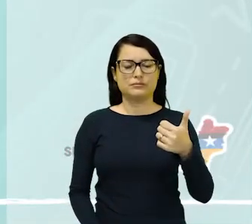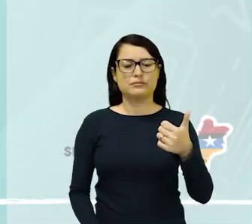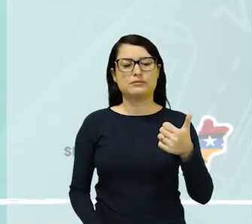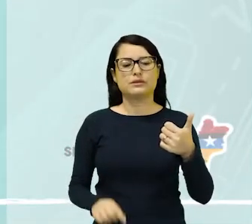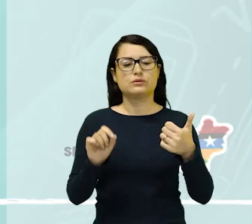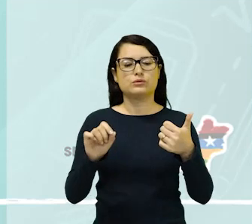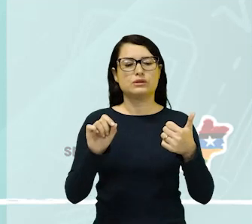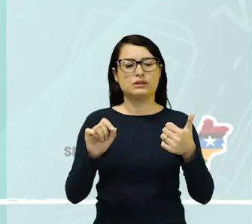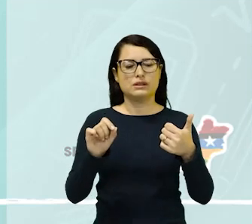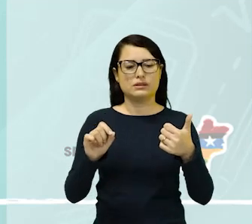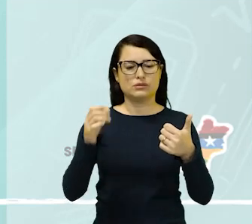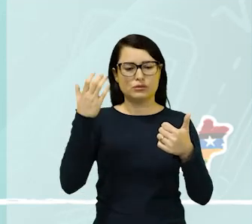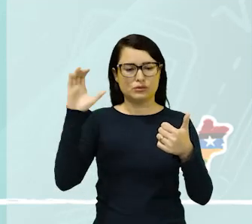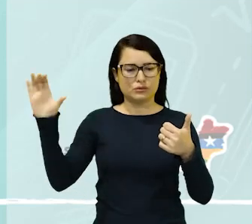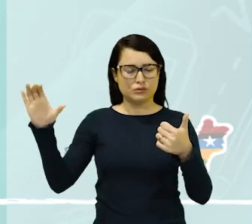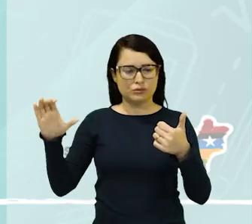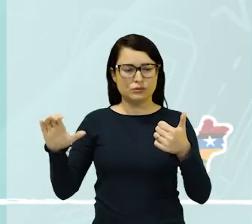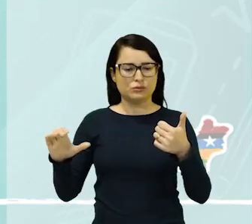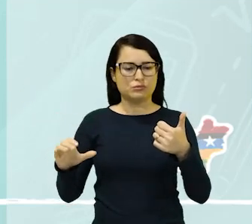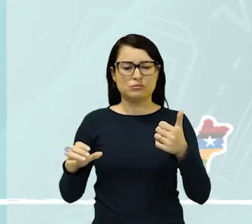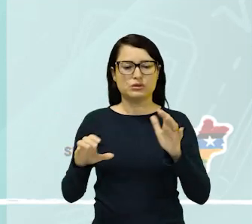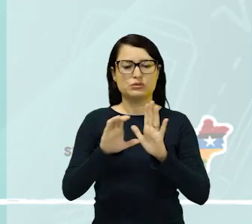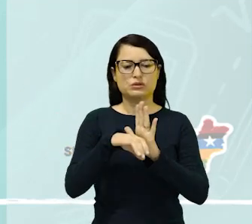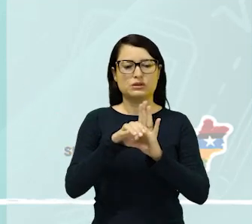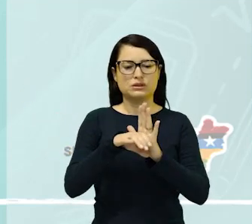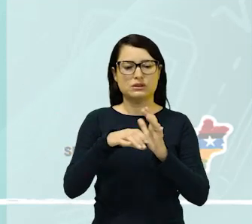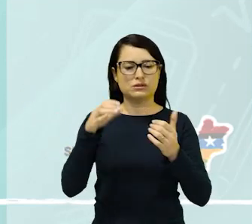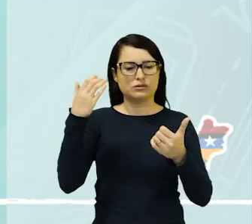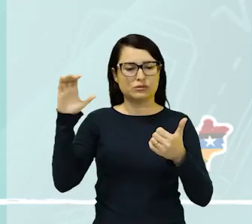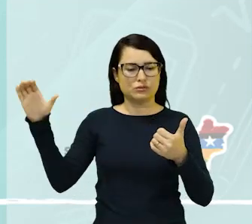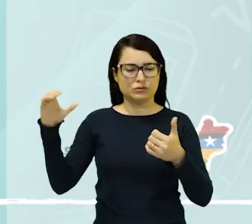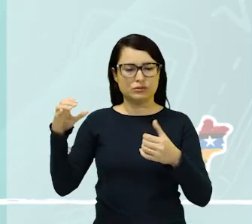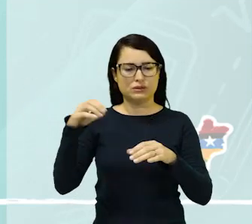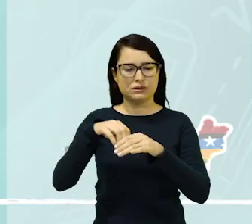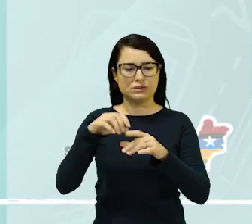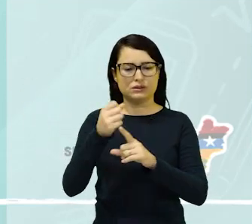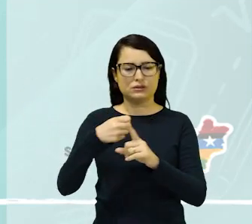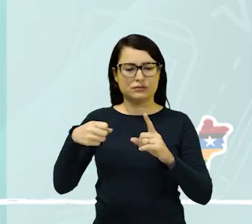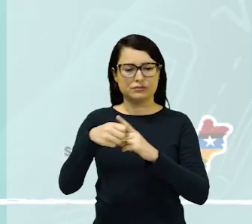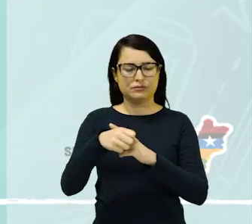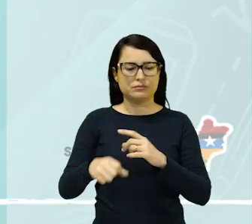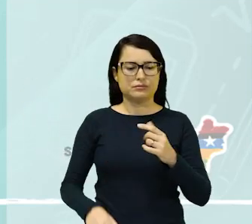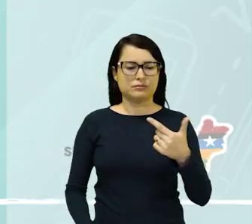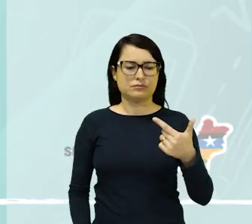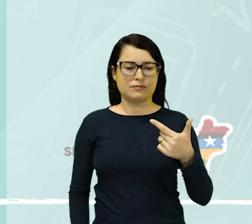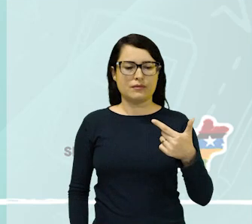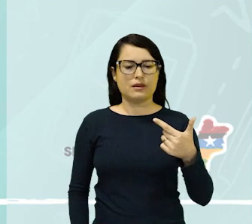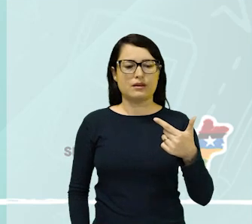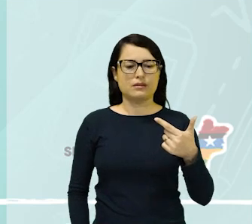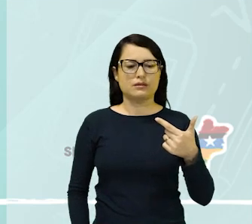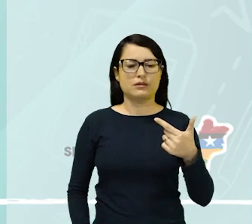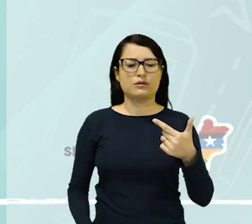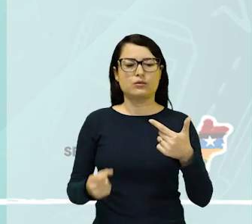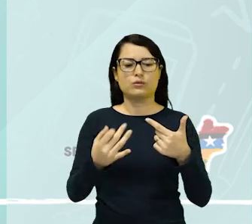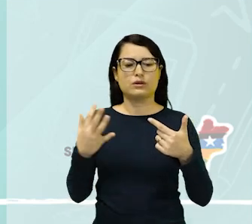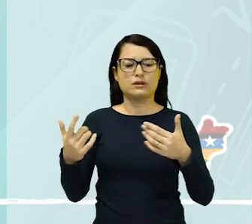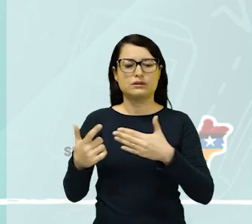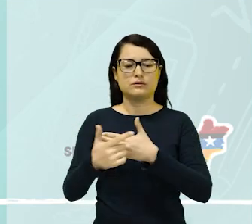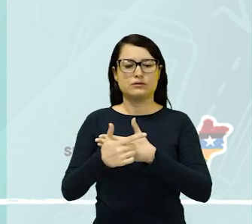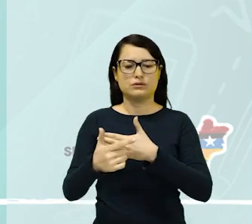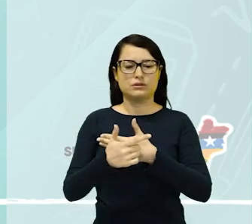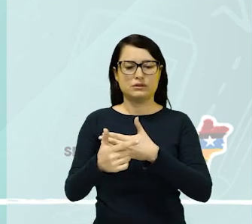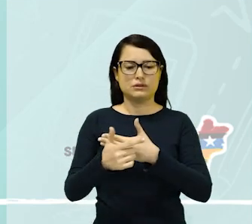gente vai falar o que é cultura, qual a definição de cultura na sociologia. Depois, as funções da